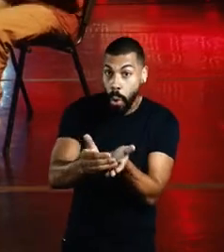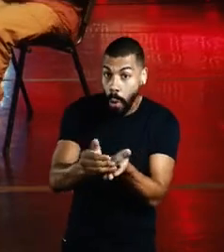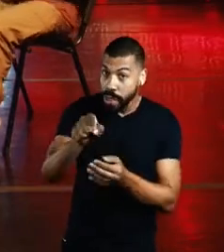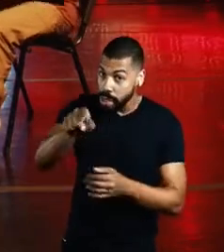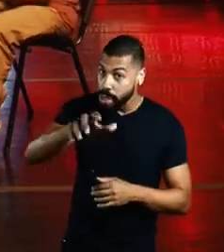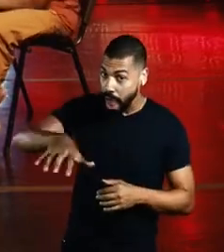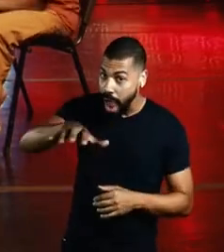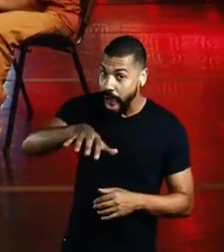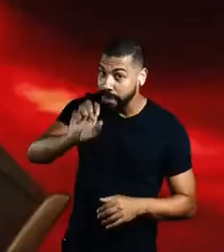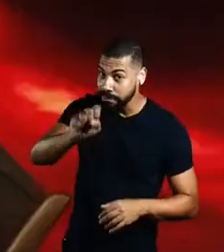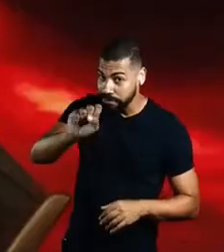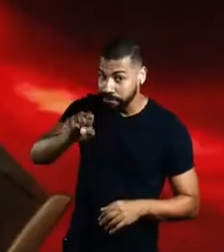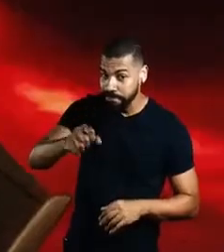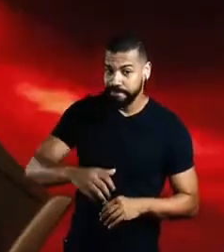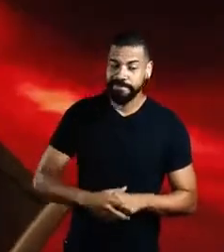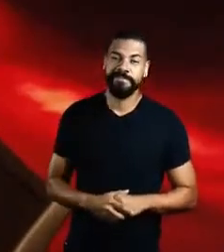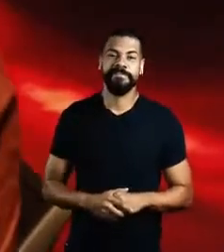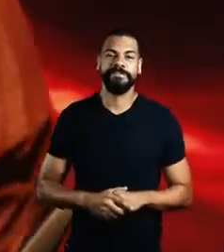Roda, é.